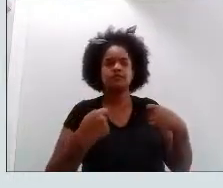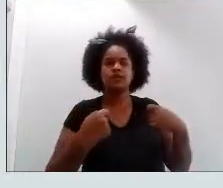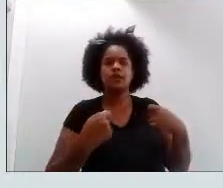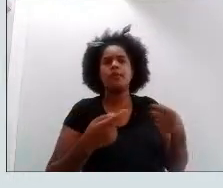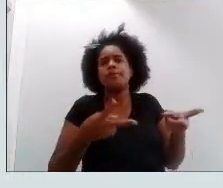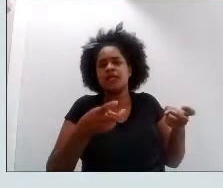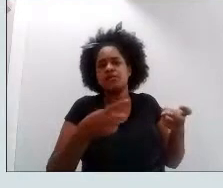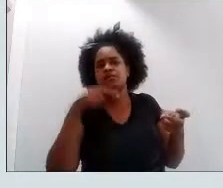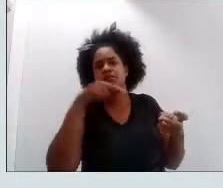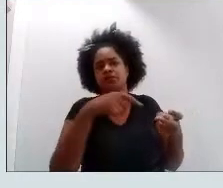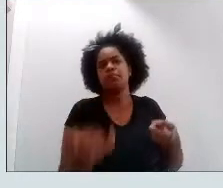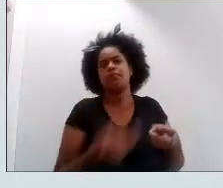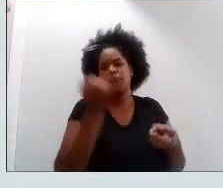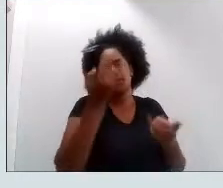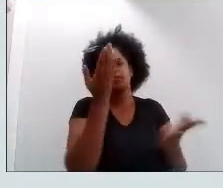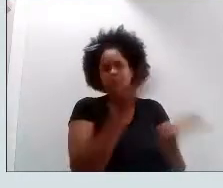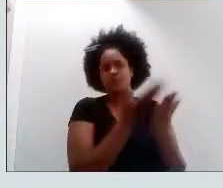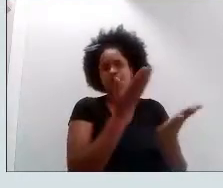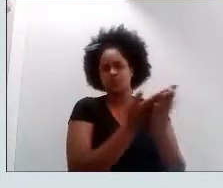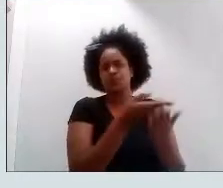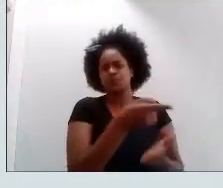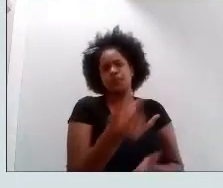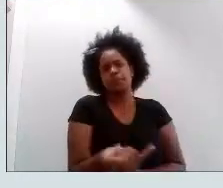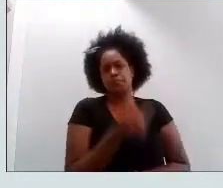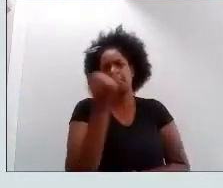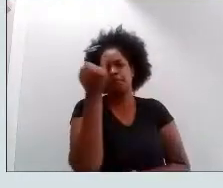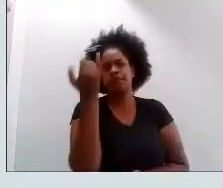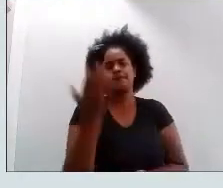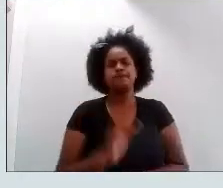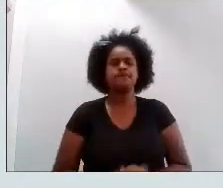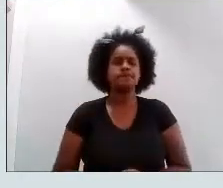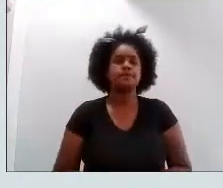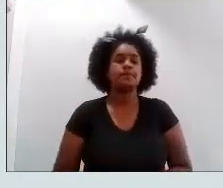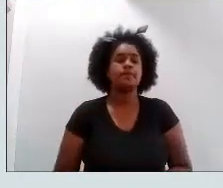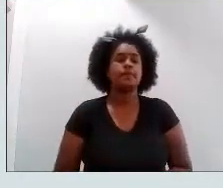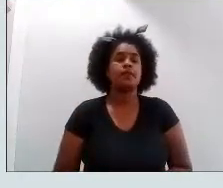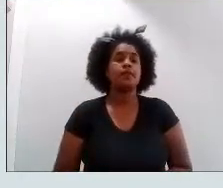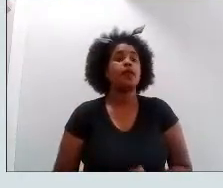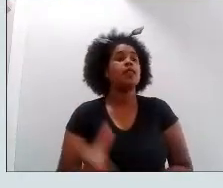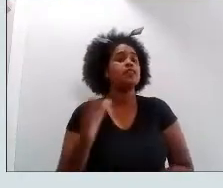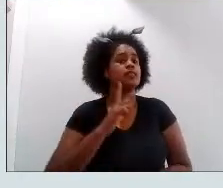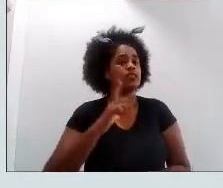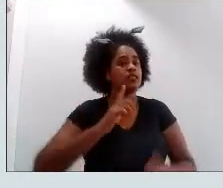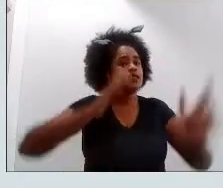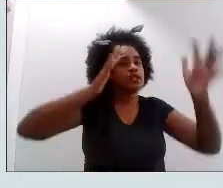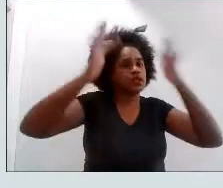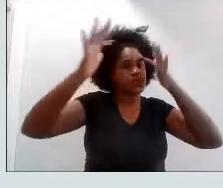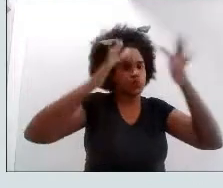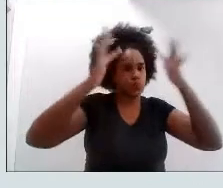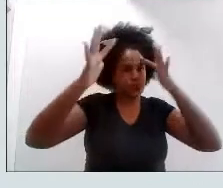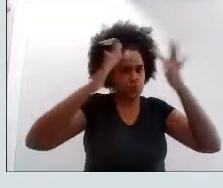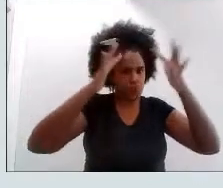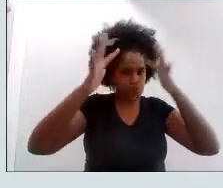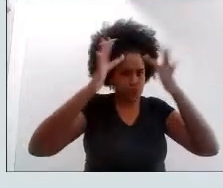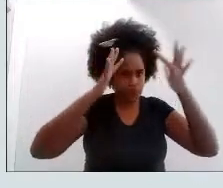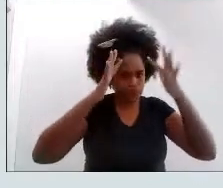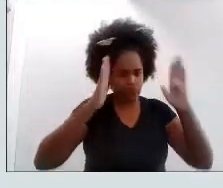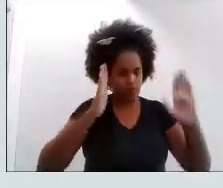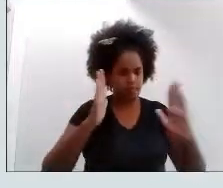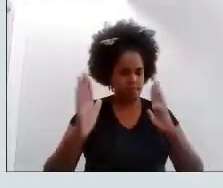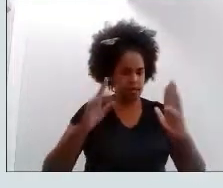estudos. A gente tem, além dessas teorias sobre o período de ocupação